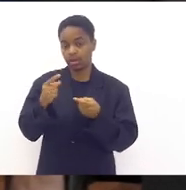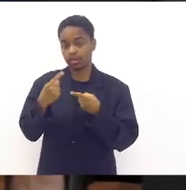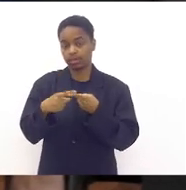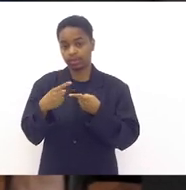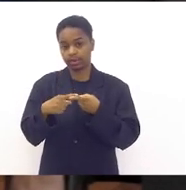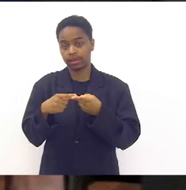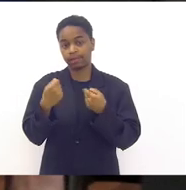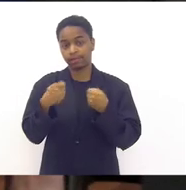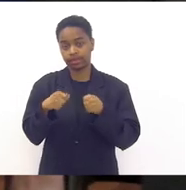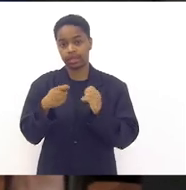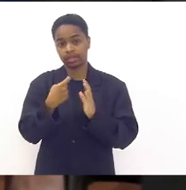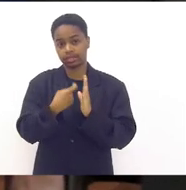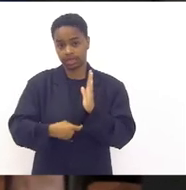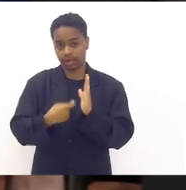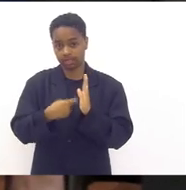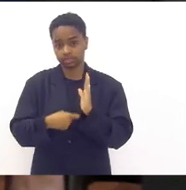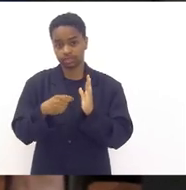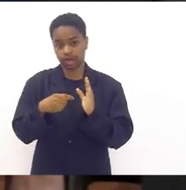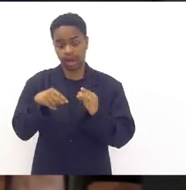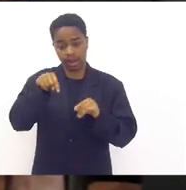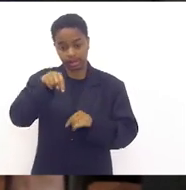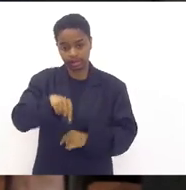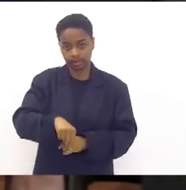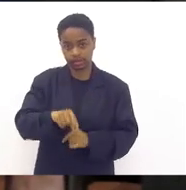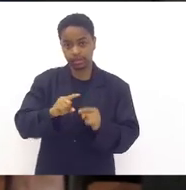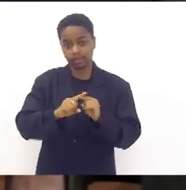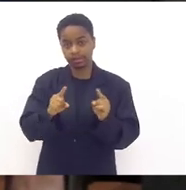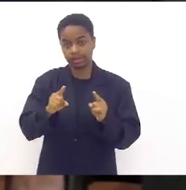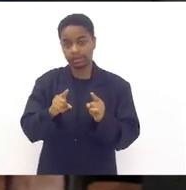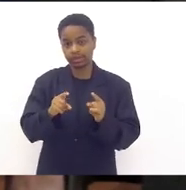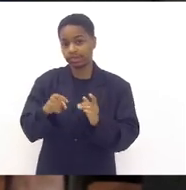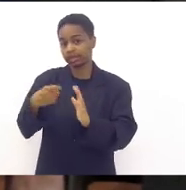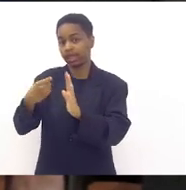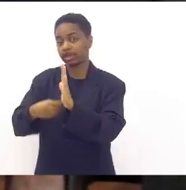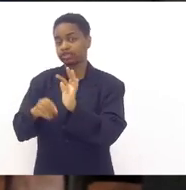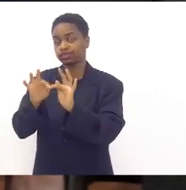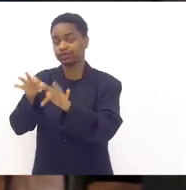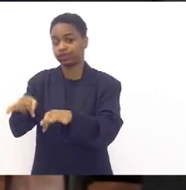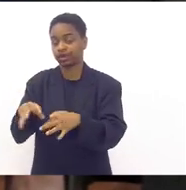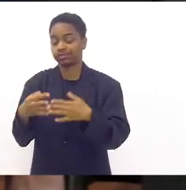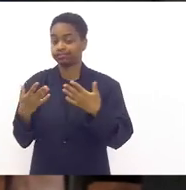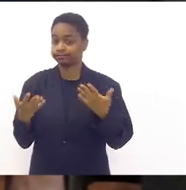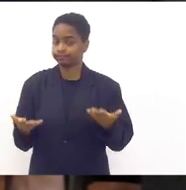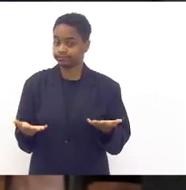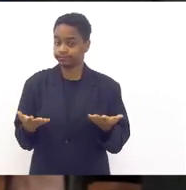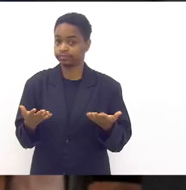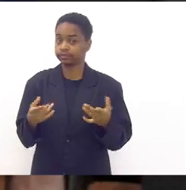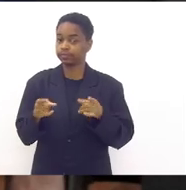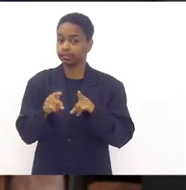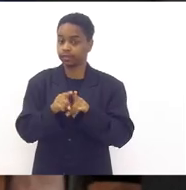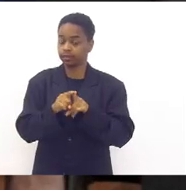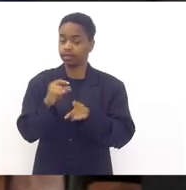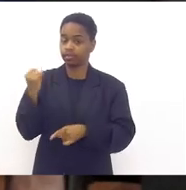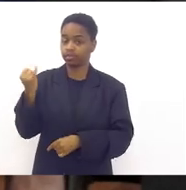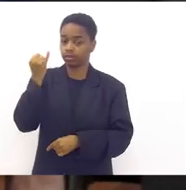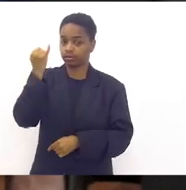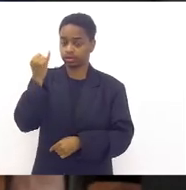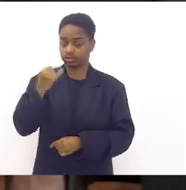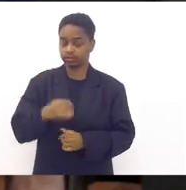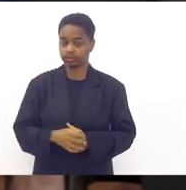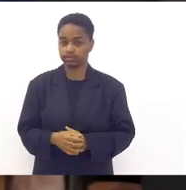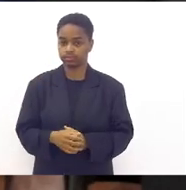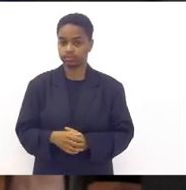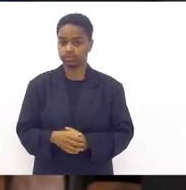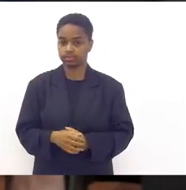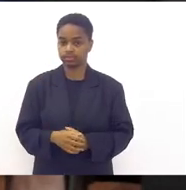ser taxado na origem, já é taxado no destino. Né? Então, esse é o ponto relevante.